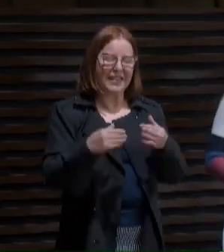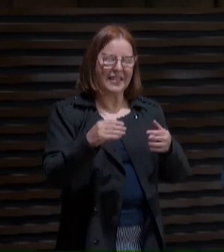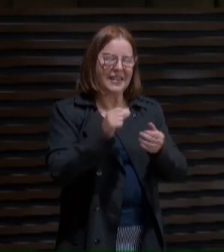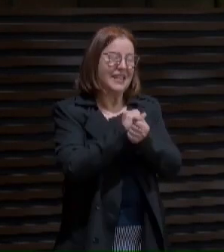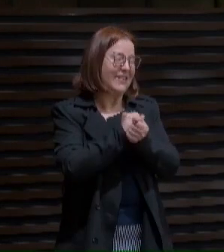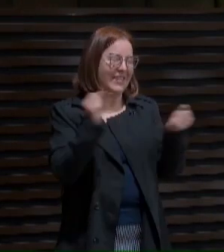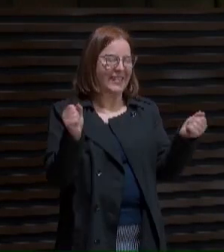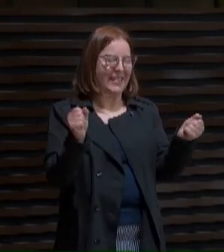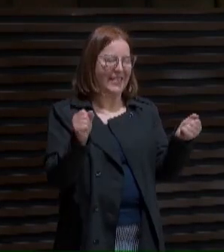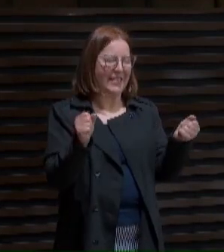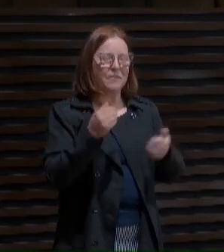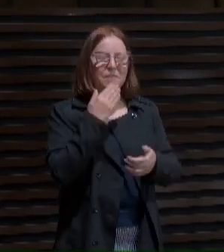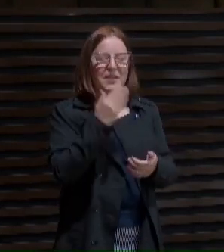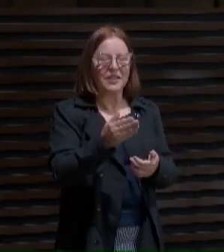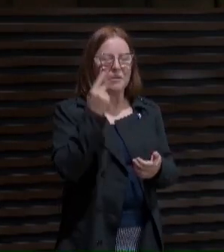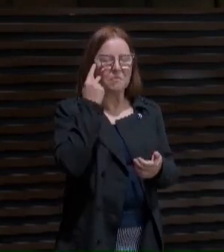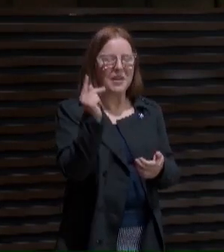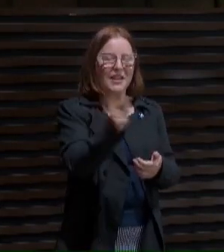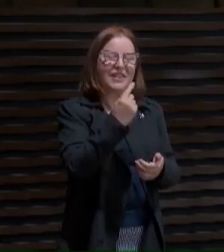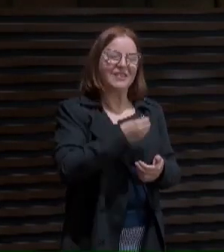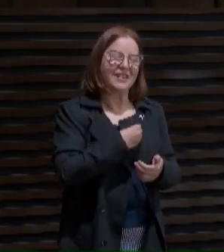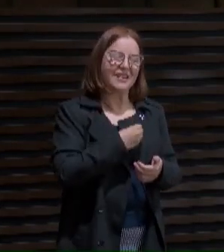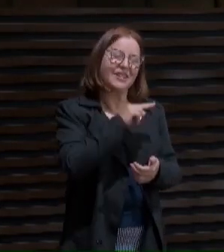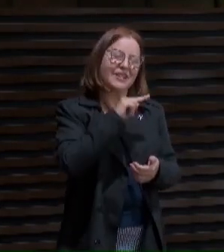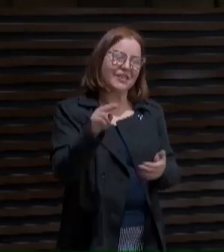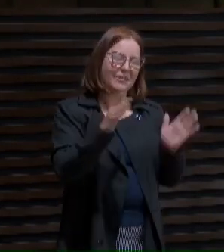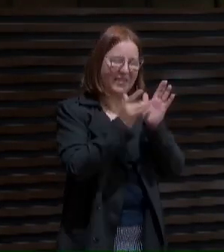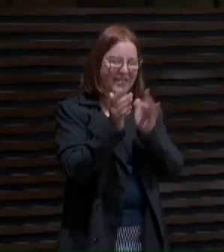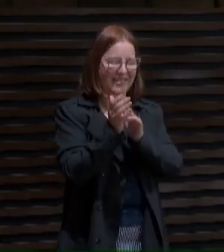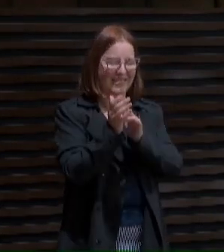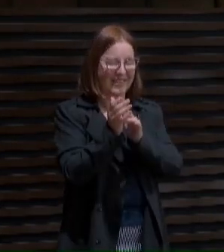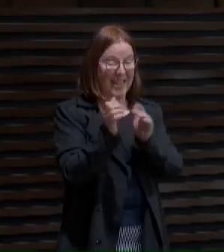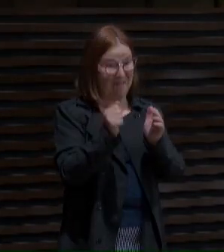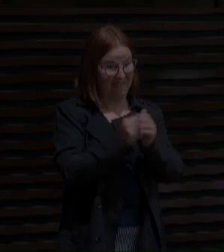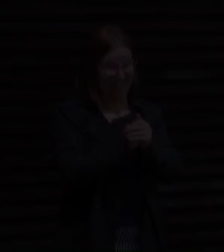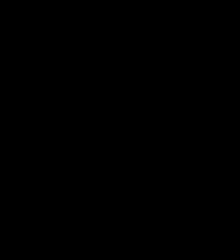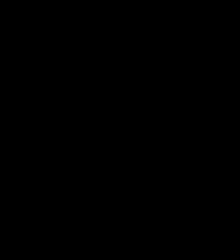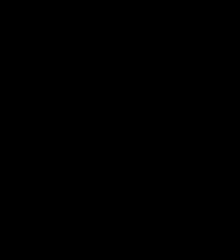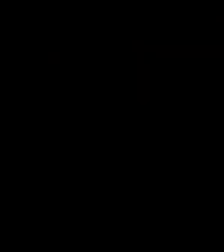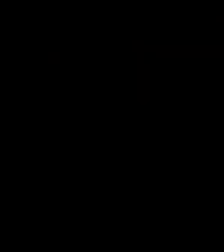É o que nós pedimos para as nossas vidas. Em nome de Jesus. Amém.